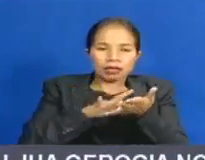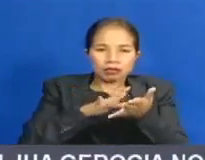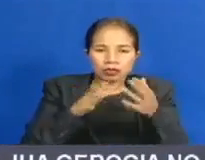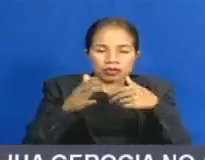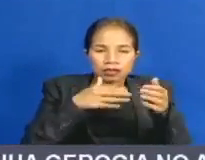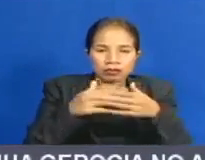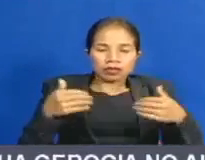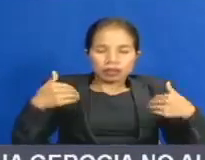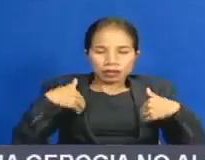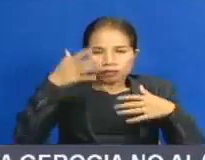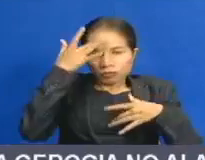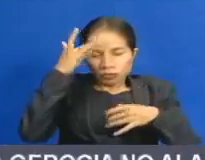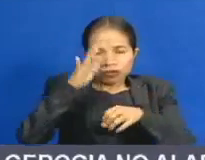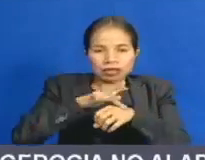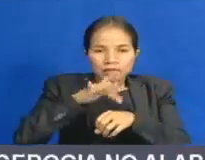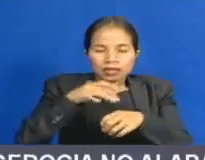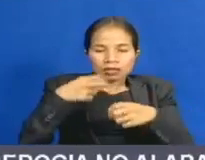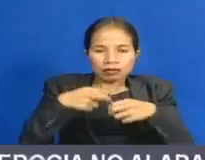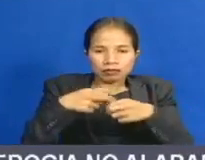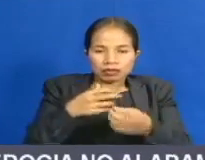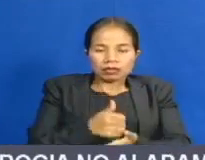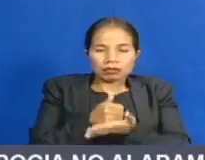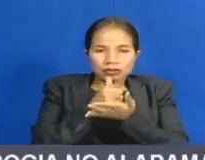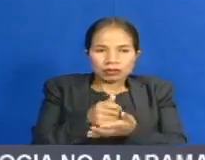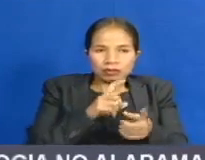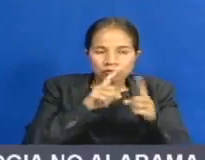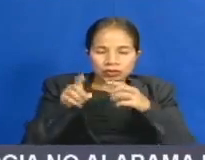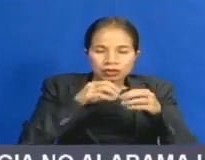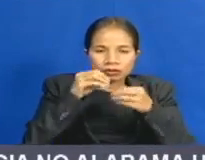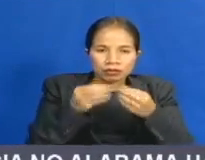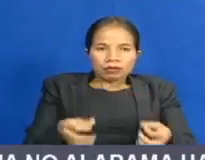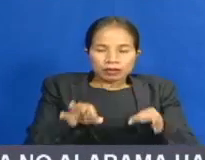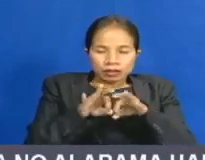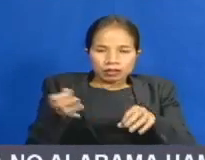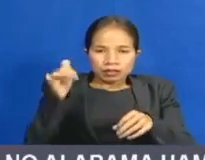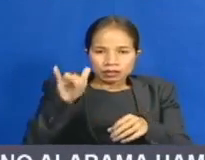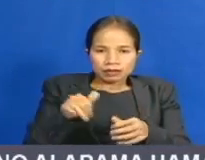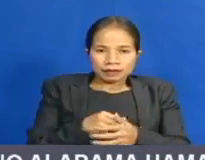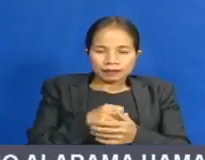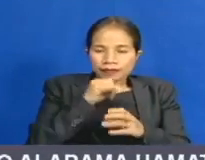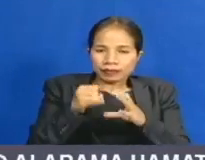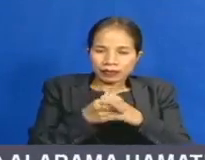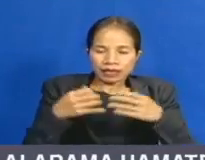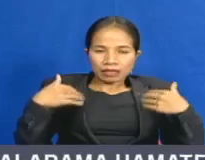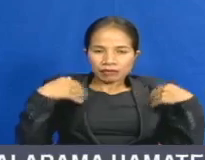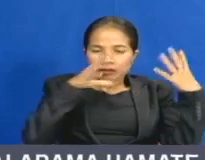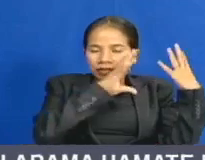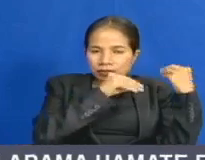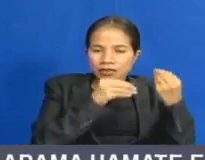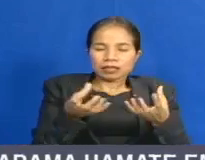onde a moço moras lahadayat nebe susar atukura. Kuyo kung fator siya nabe maka influensya yung esperanza de vida, yung fator sa